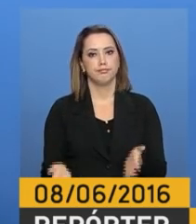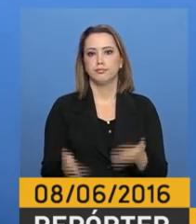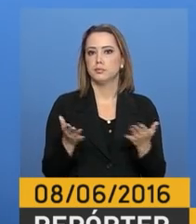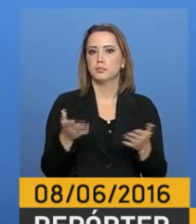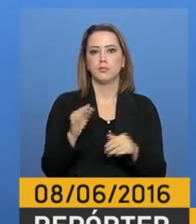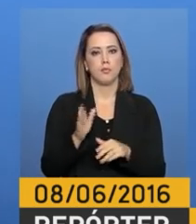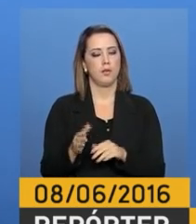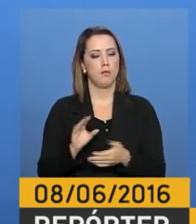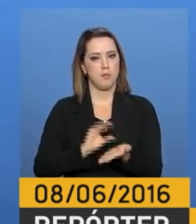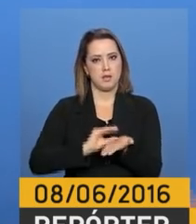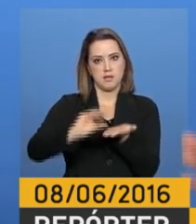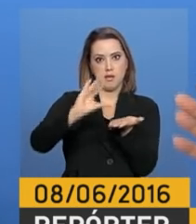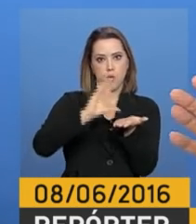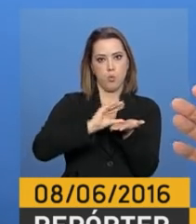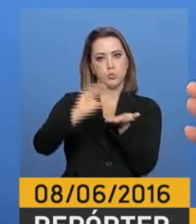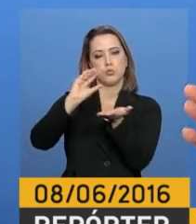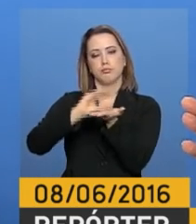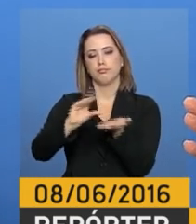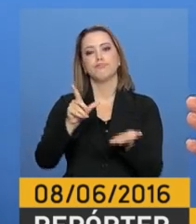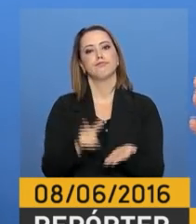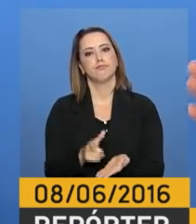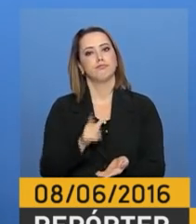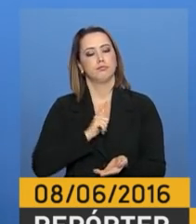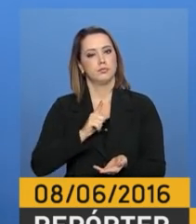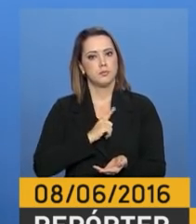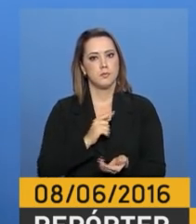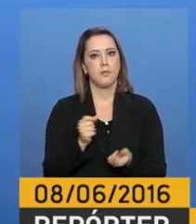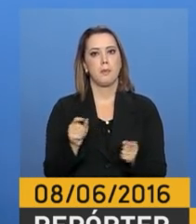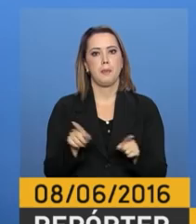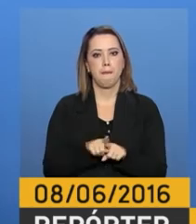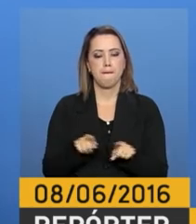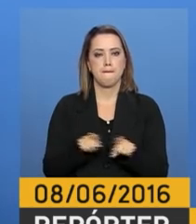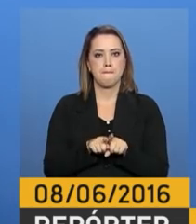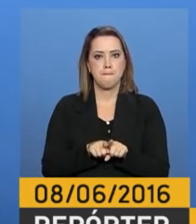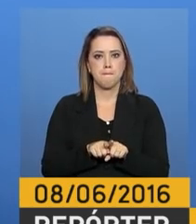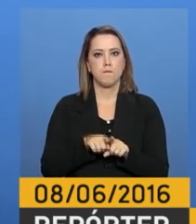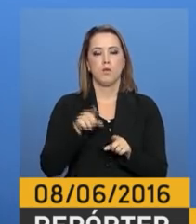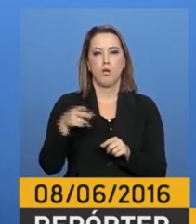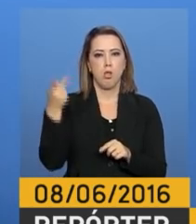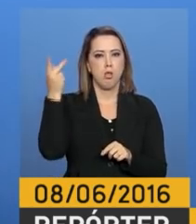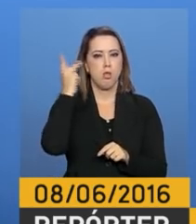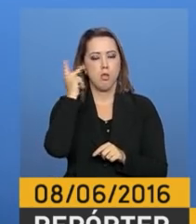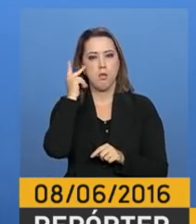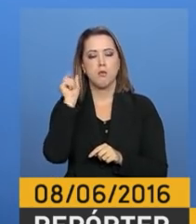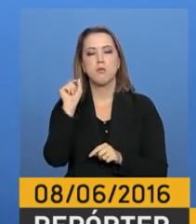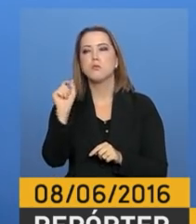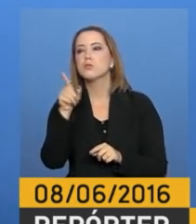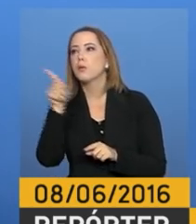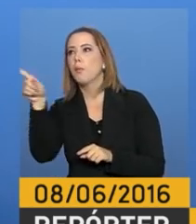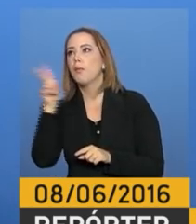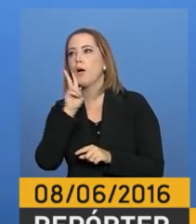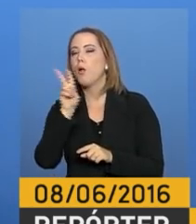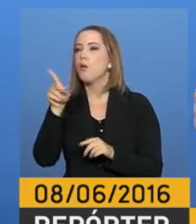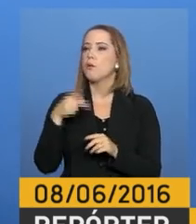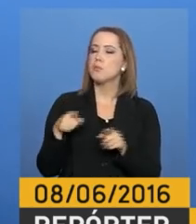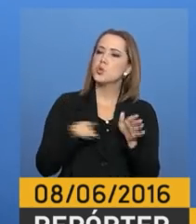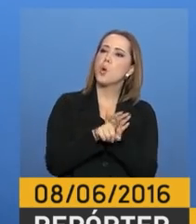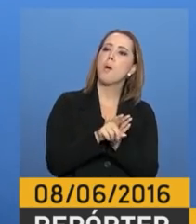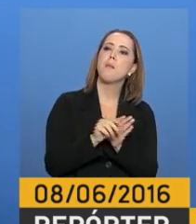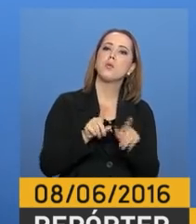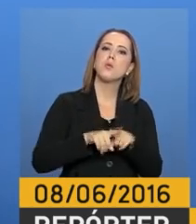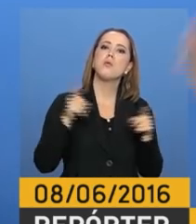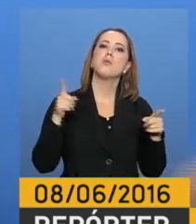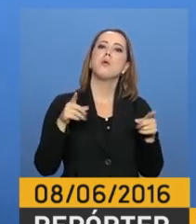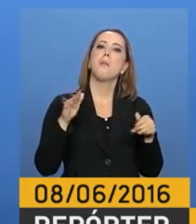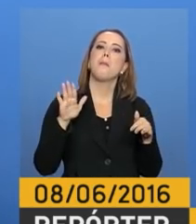recursos disponíveis e a numa palestra em São Paulo alguém me perguntou mas e para fazer os